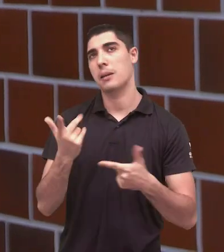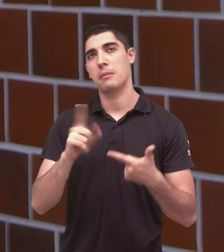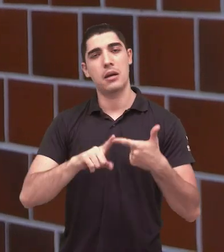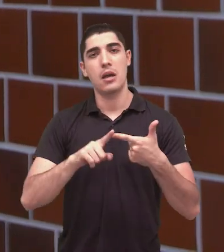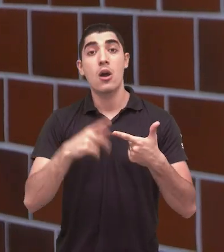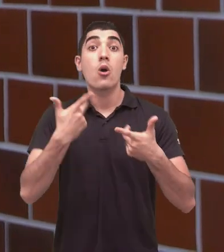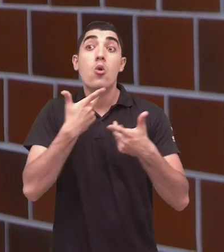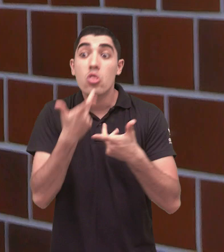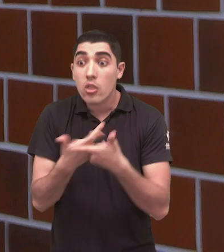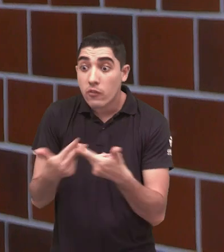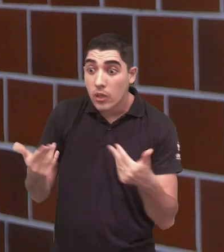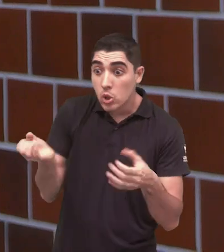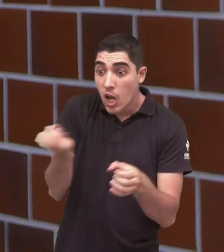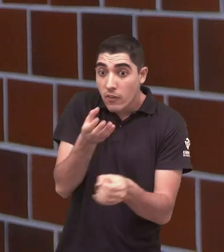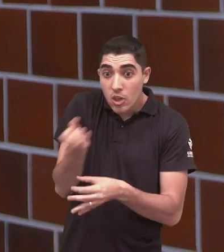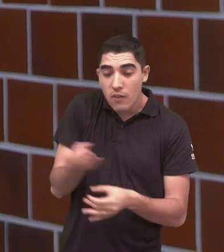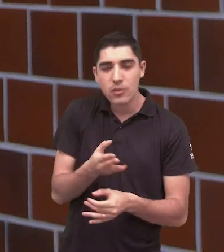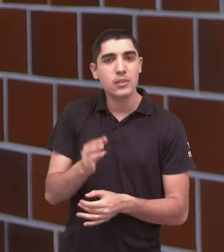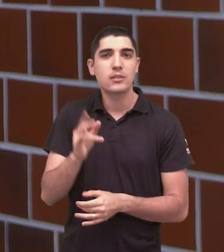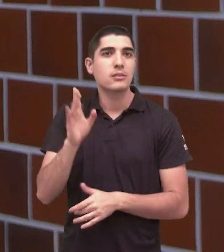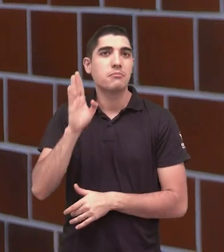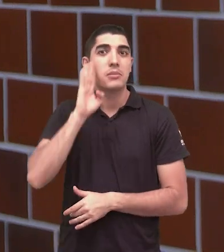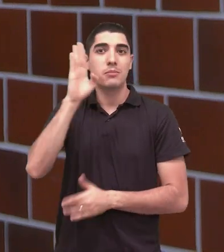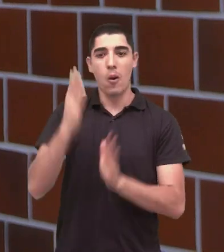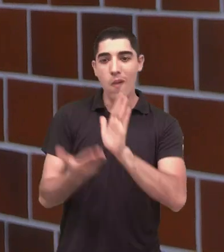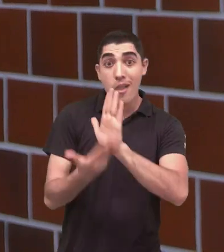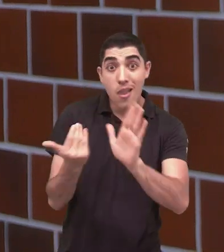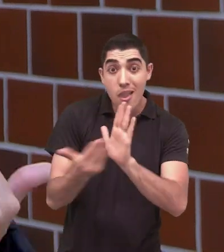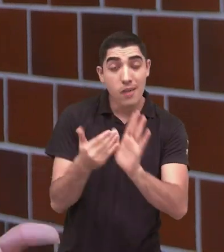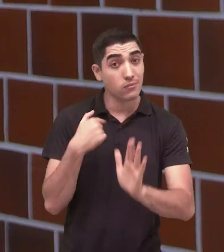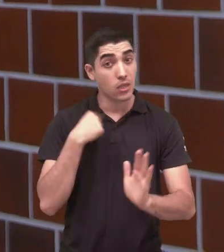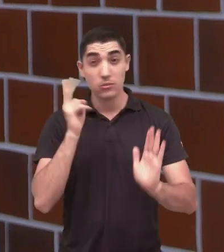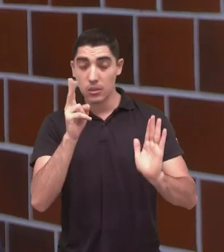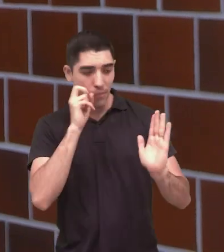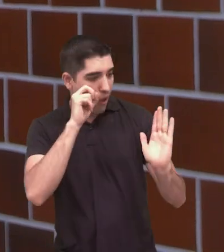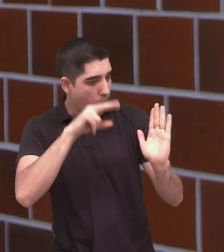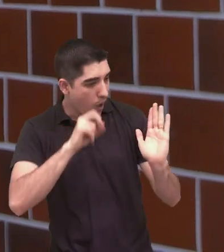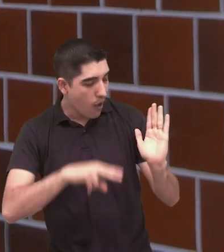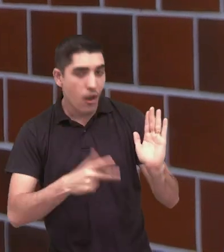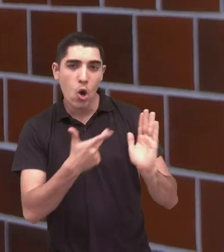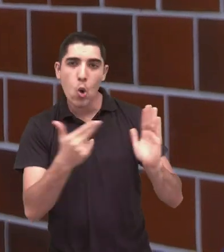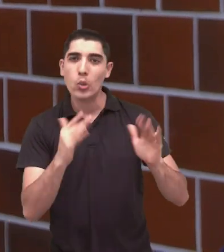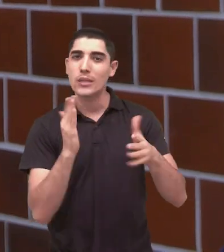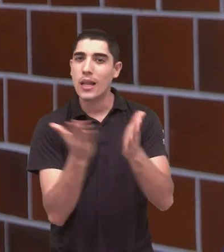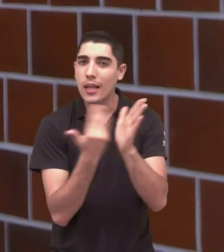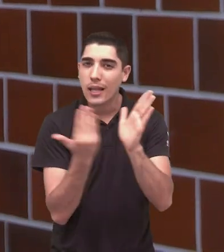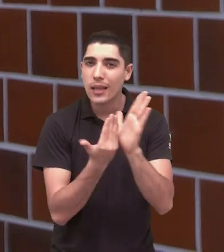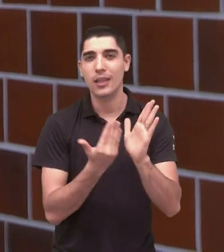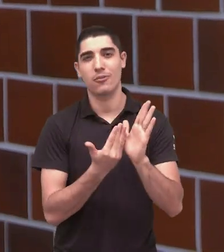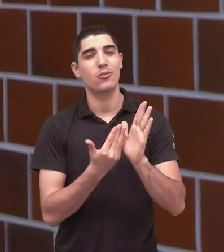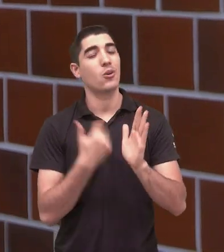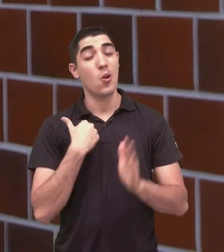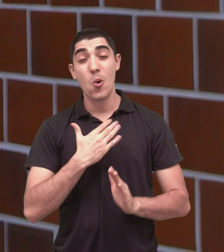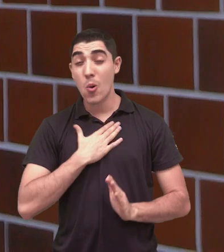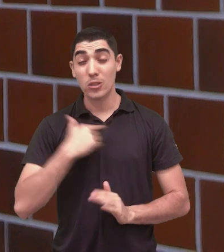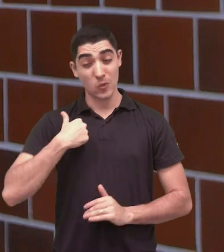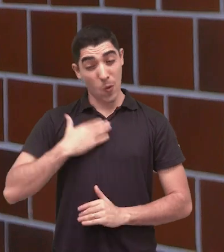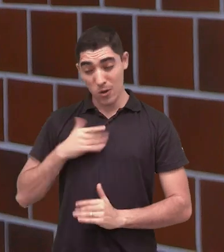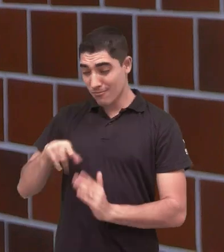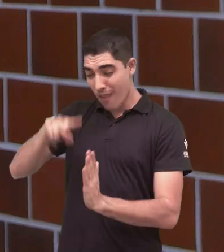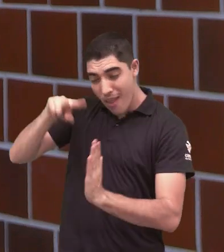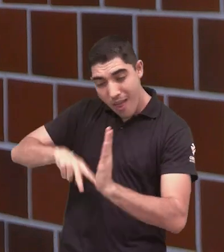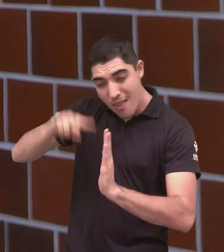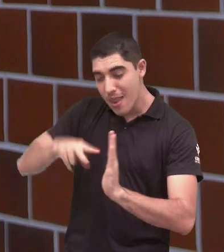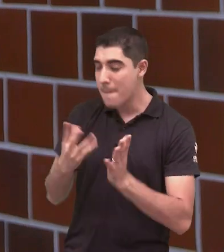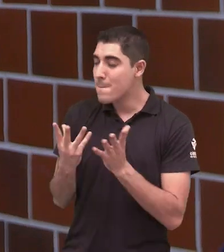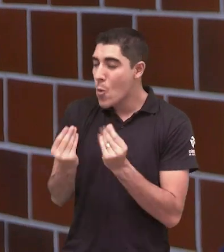das principais novidades, sobre os principais álbuns aí da semana. Livros, eu vejo muita coisa de livro, eu vejo muita resenha, vejo muito reel, porque